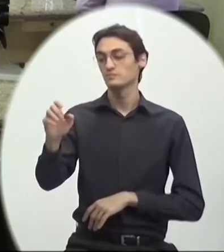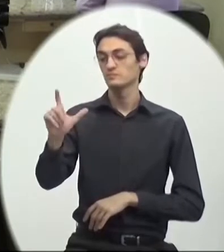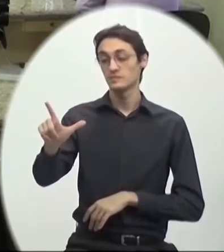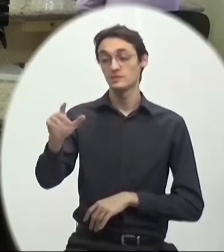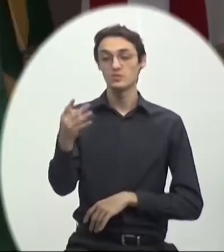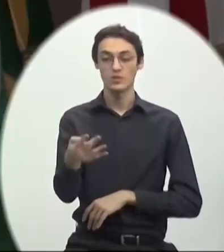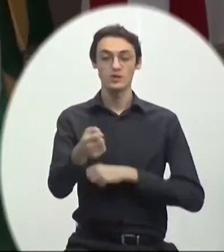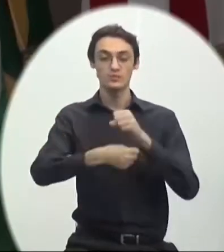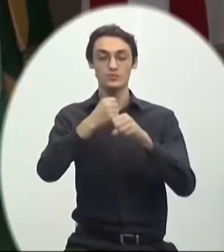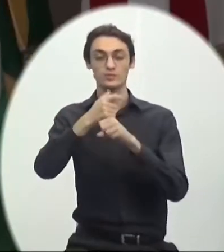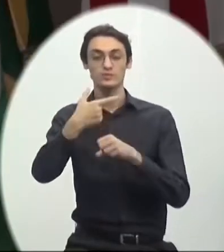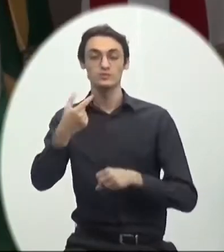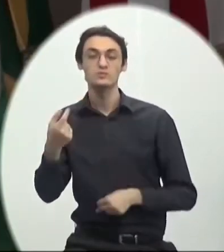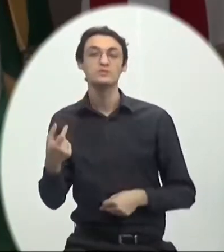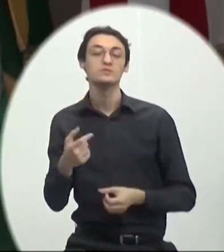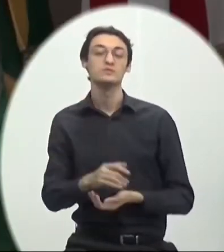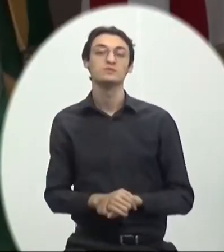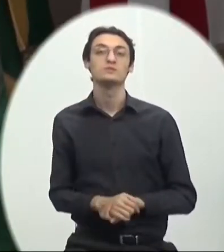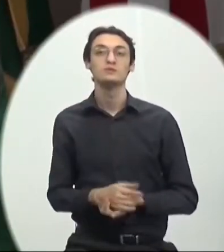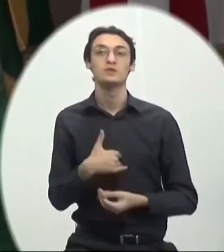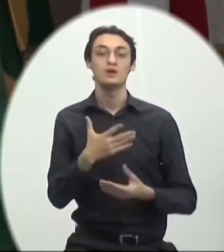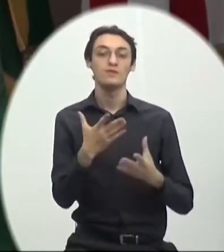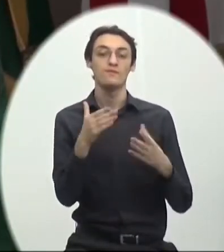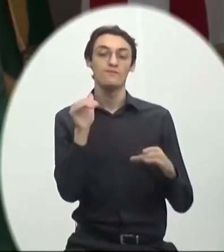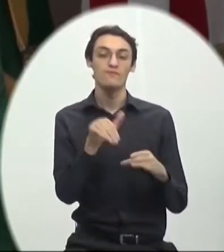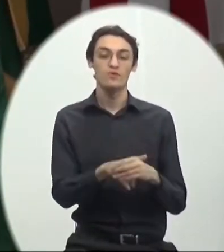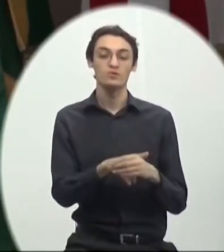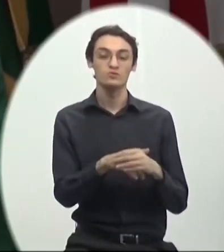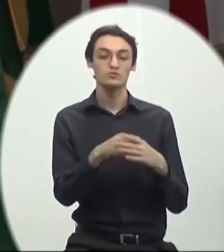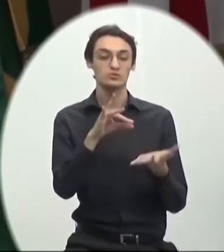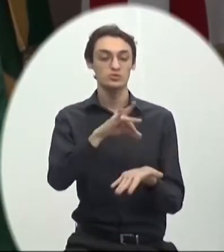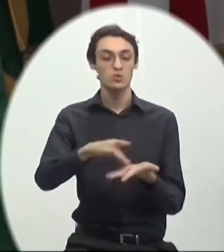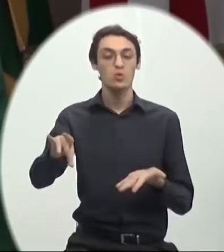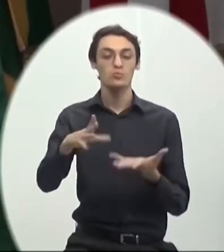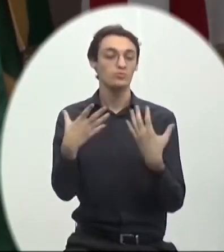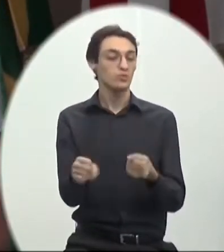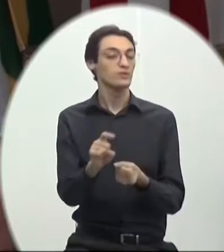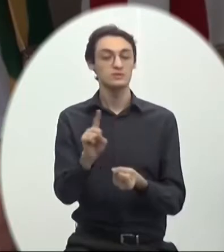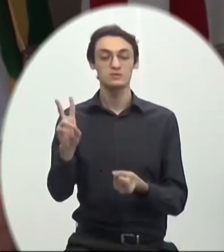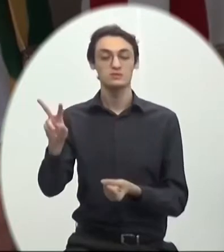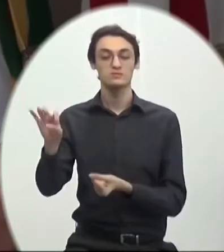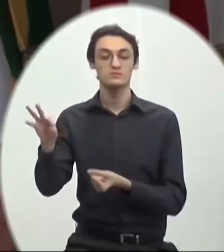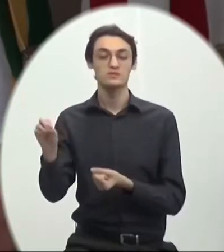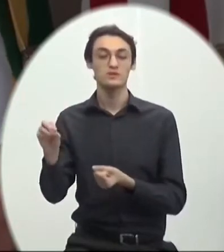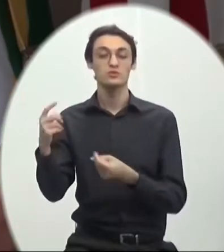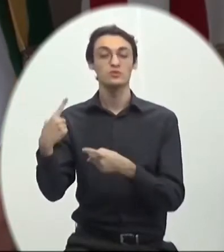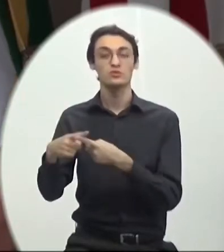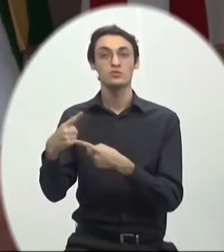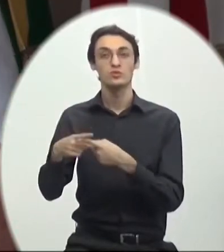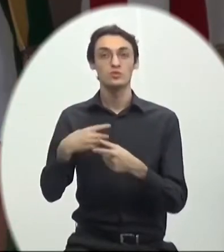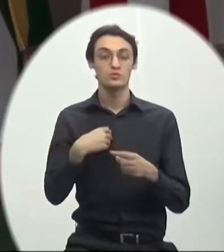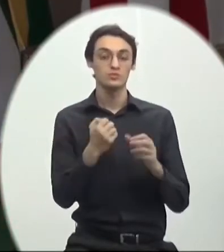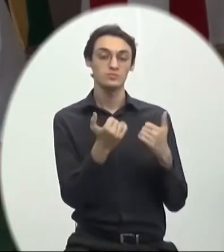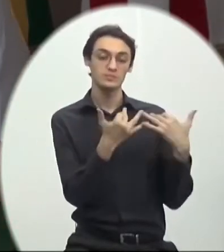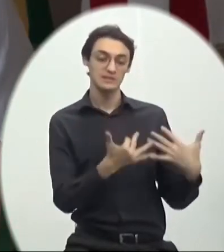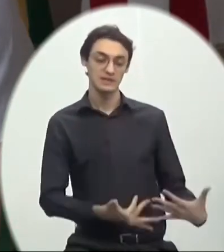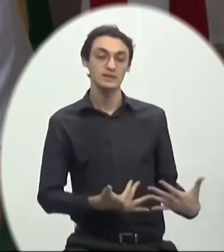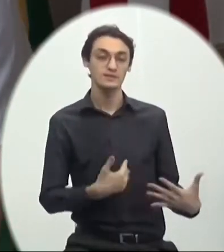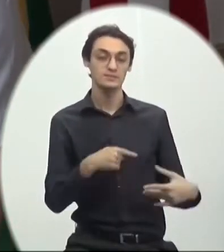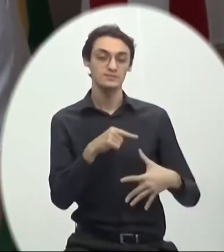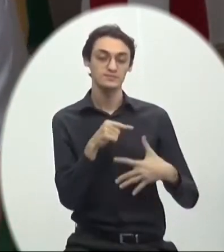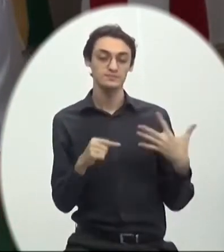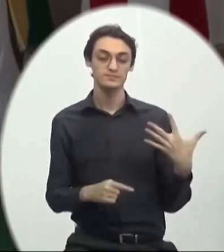PLC PL4-2020, que a gente vote contra este veto, dados os argumentos que eu pretendo apresentar. Então, este